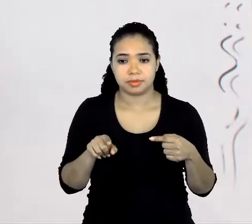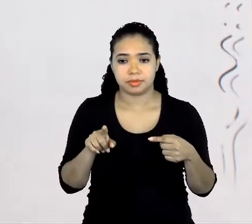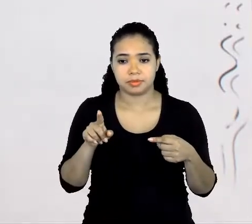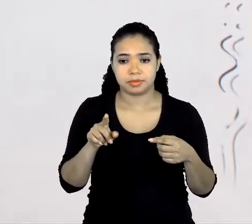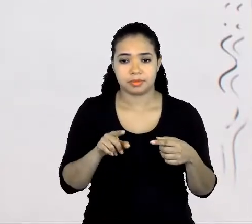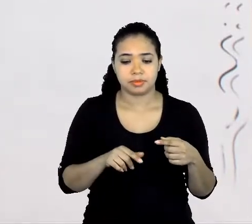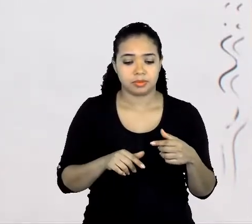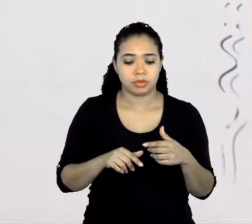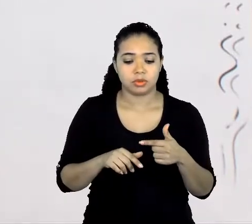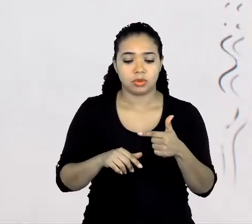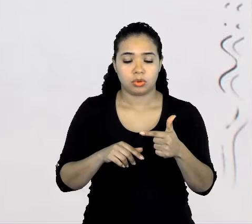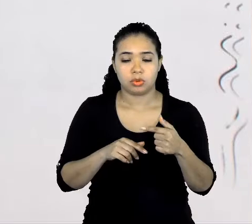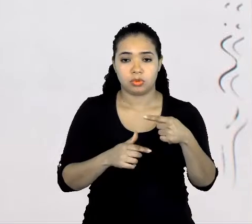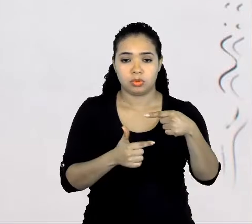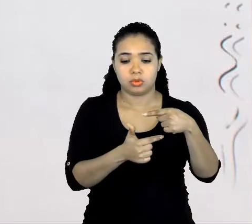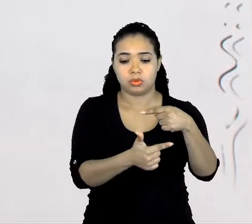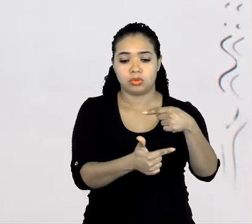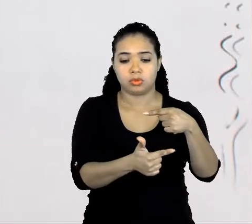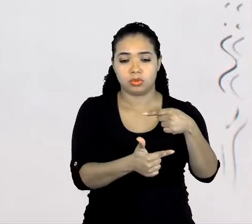2 vezes y,